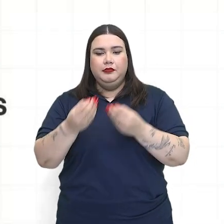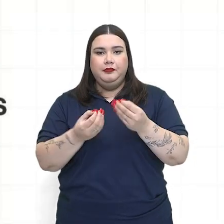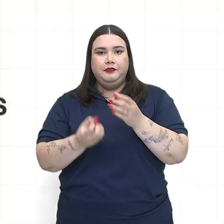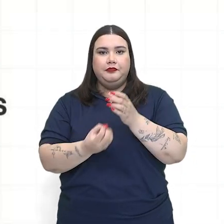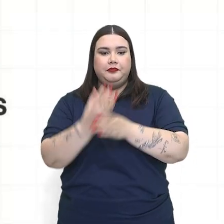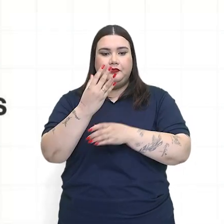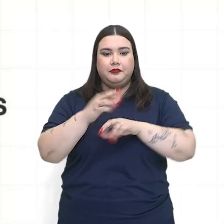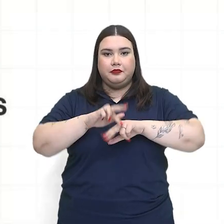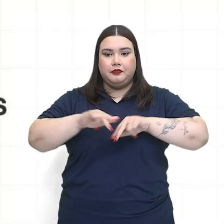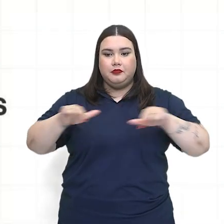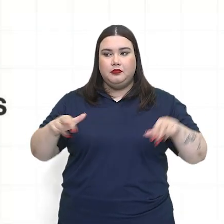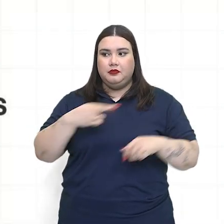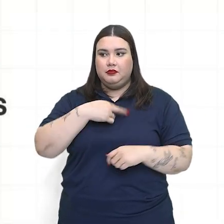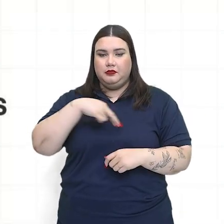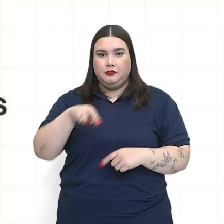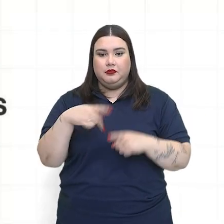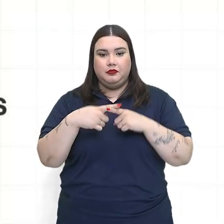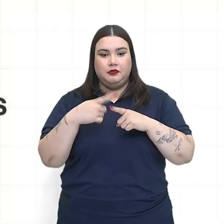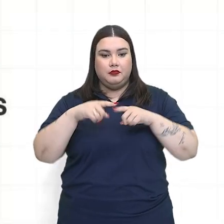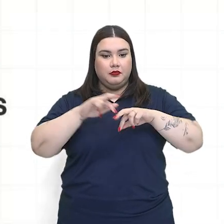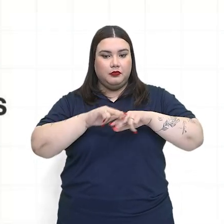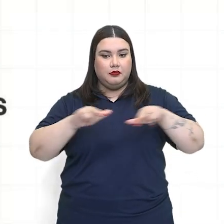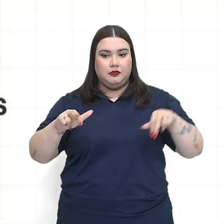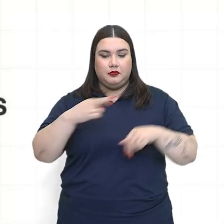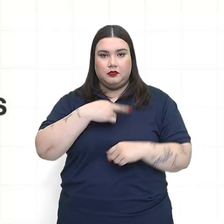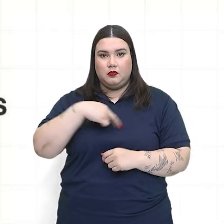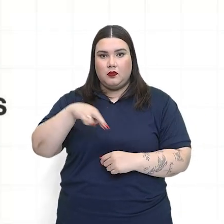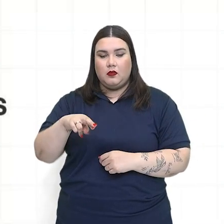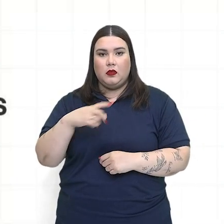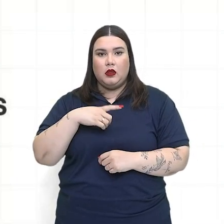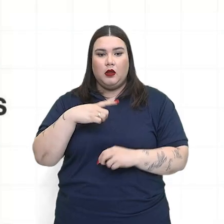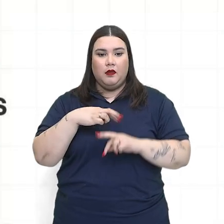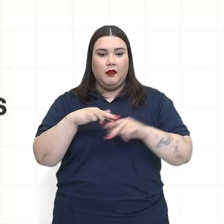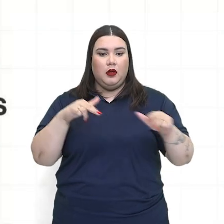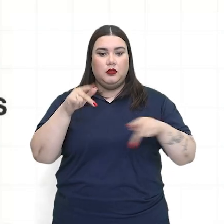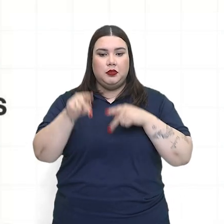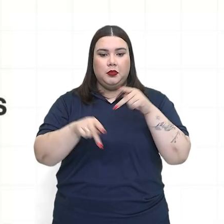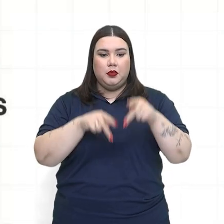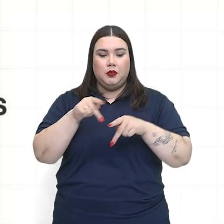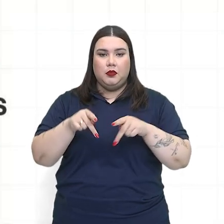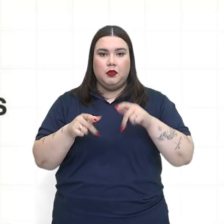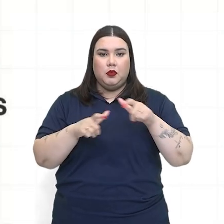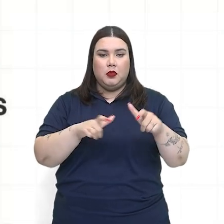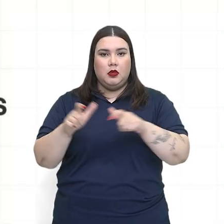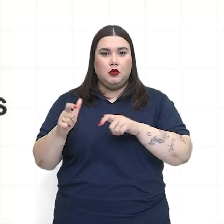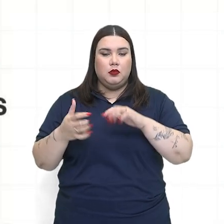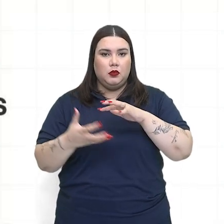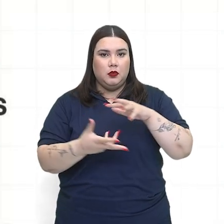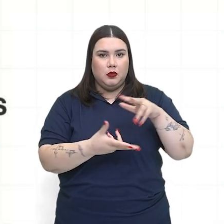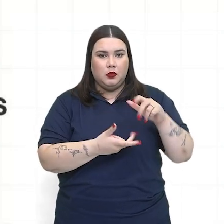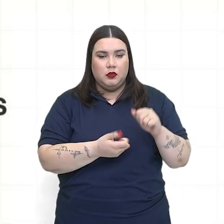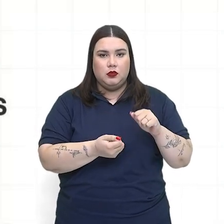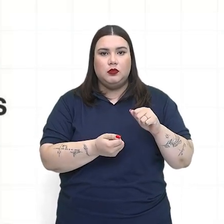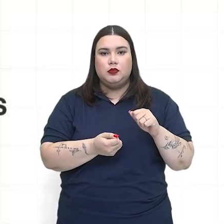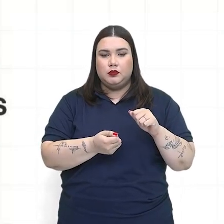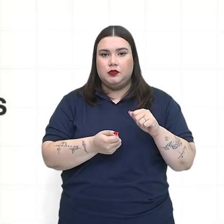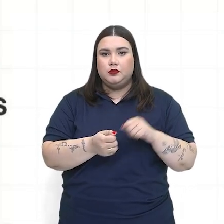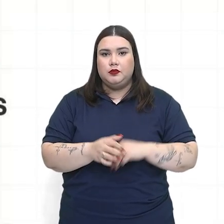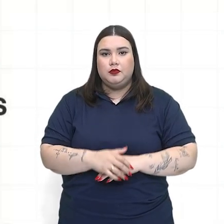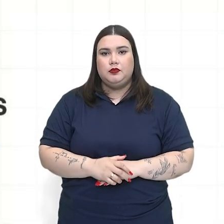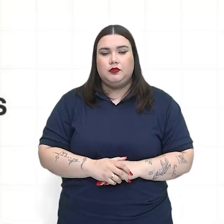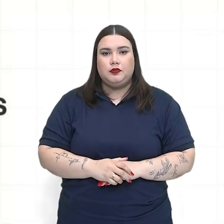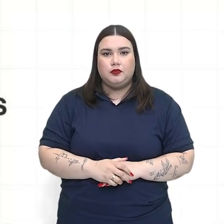religiosa, porque as diferentes religiões vão brotar em diferentes povos, em diferentes lugares do mundo, e vão dar diferentes respostas para